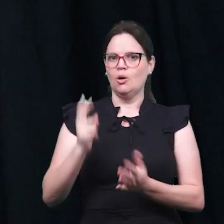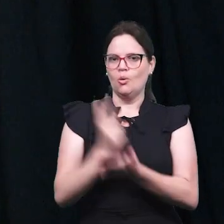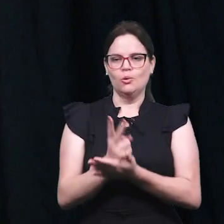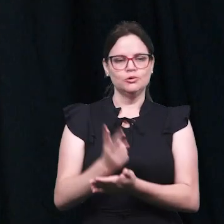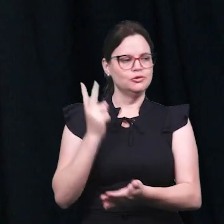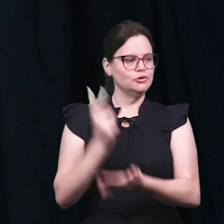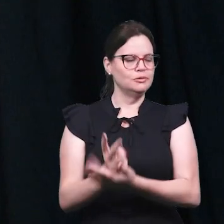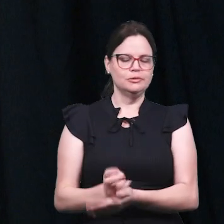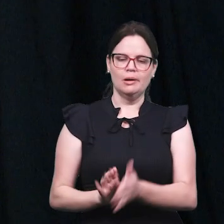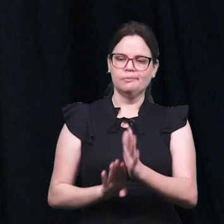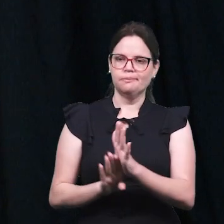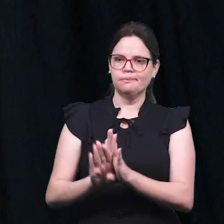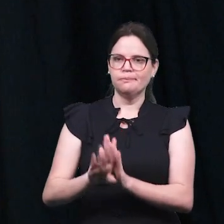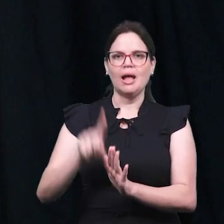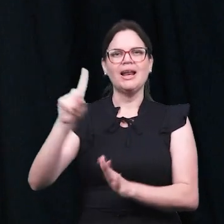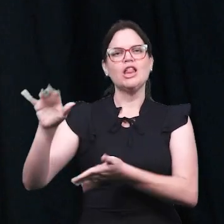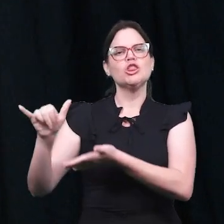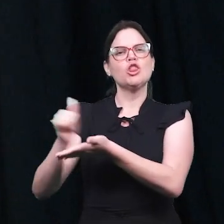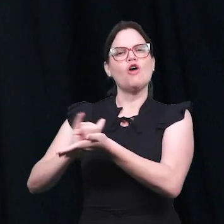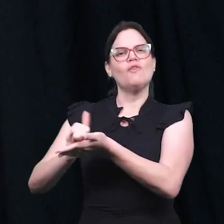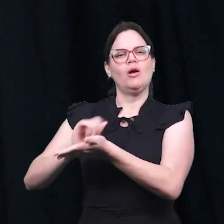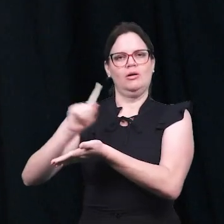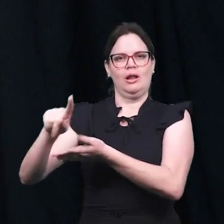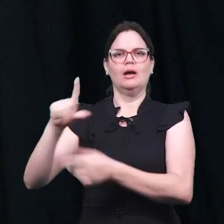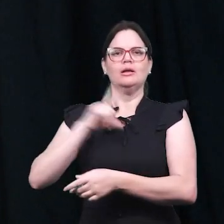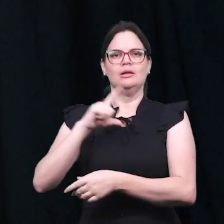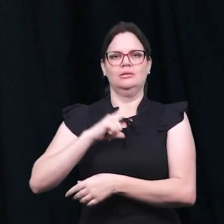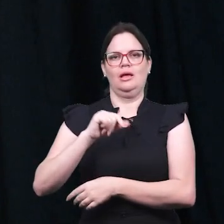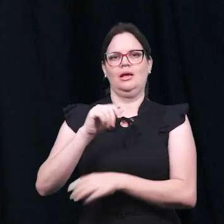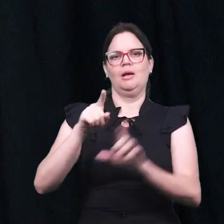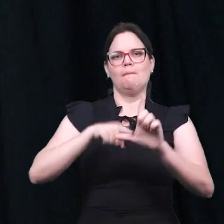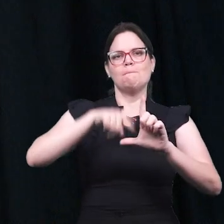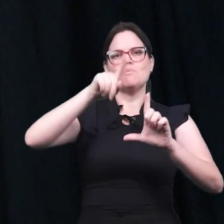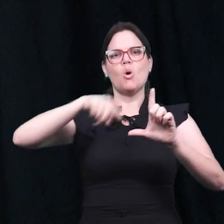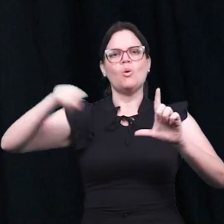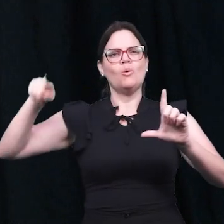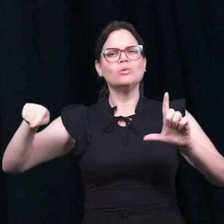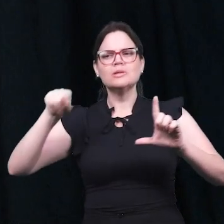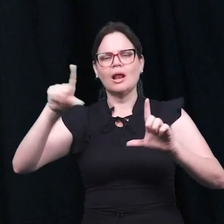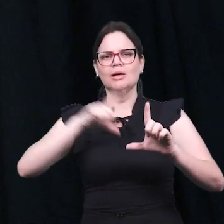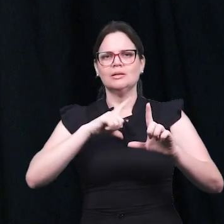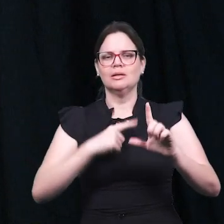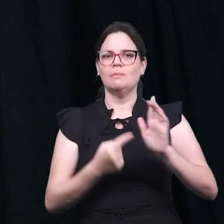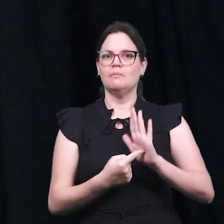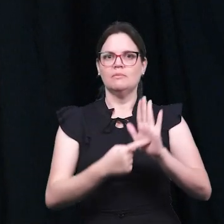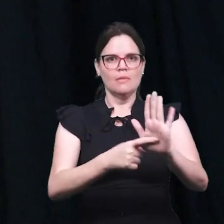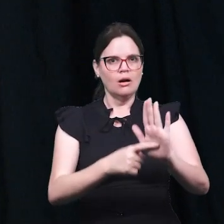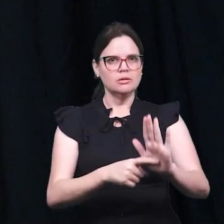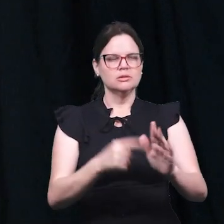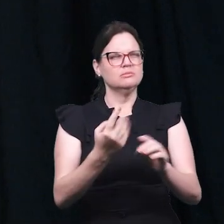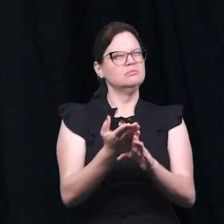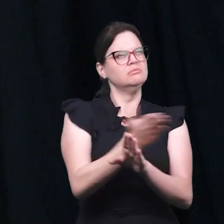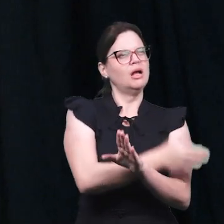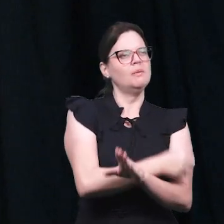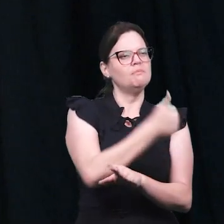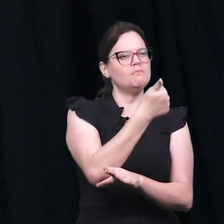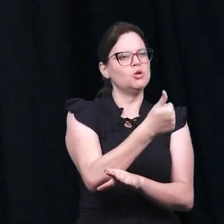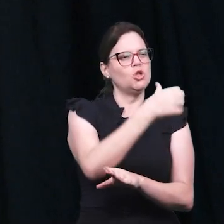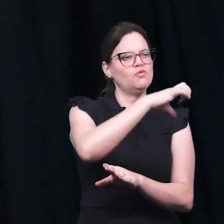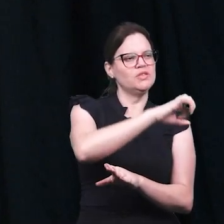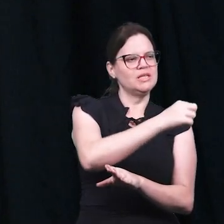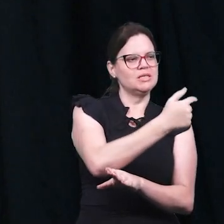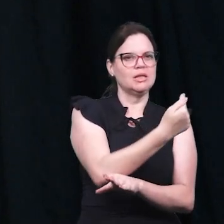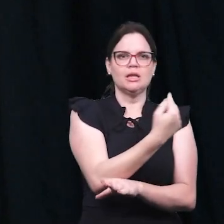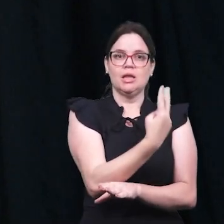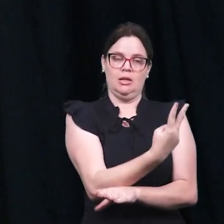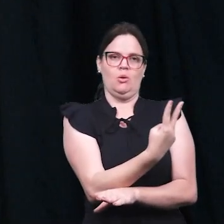subir. Nós estamos vivendo Nova York, que é a bolsa que regula o arábica, em níveis históricos. Desde